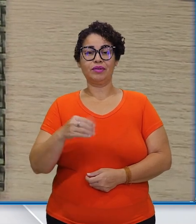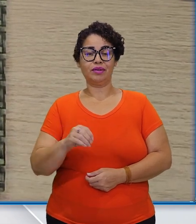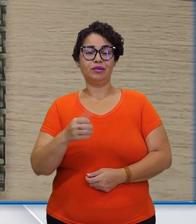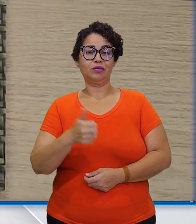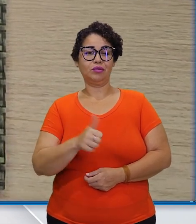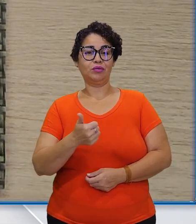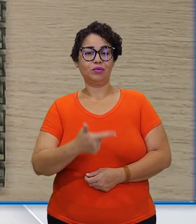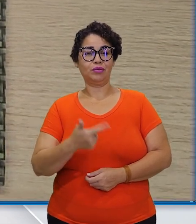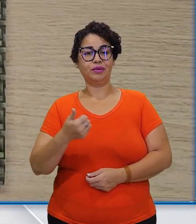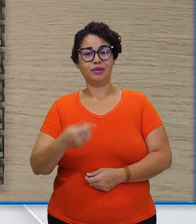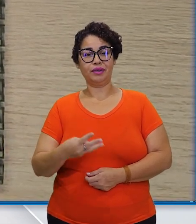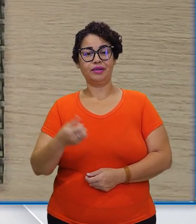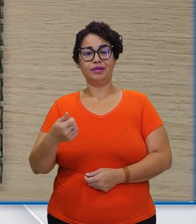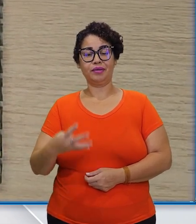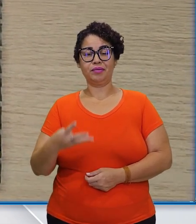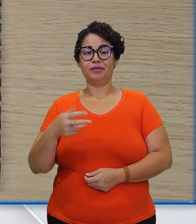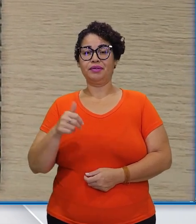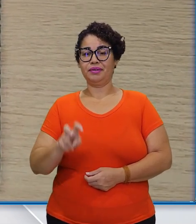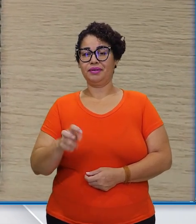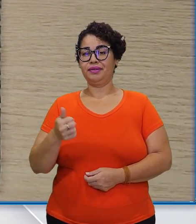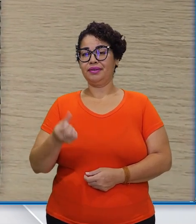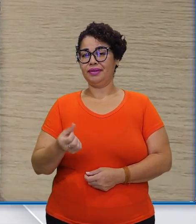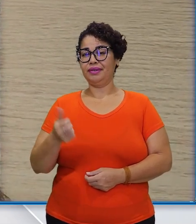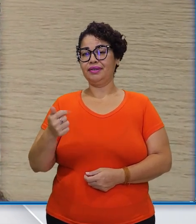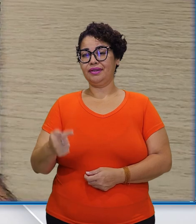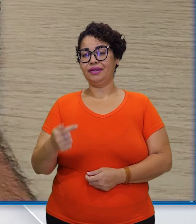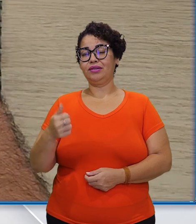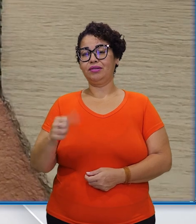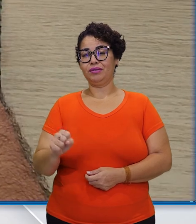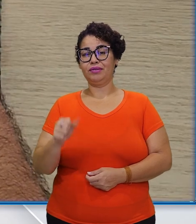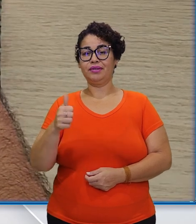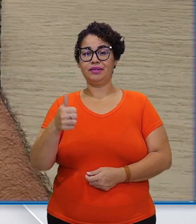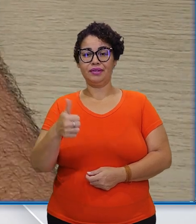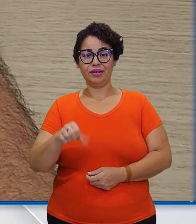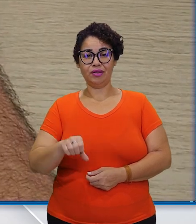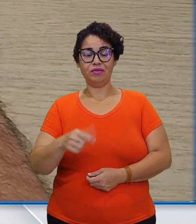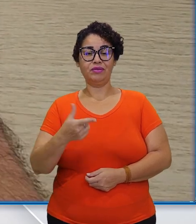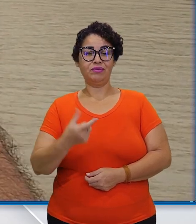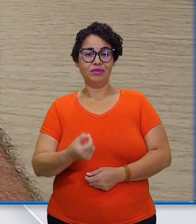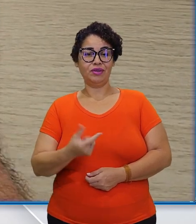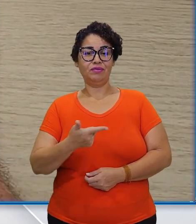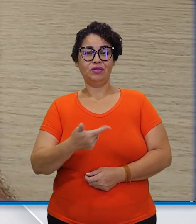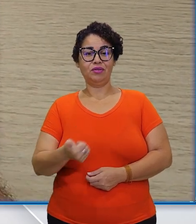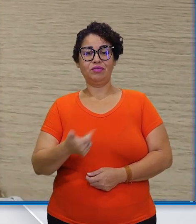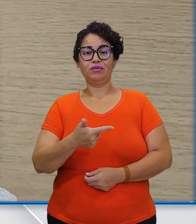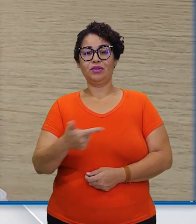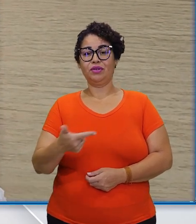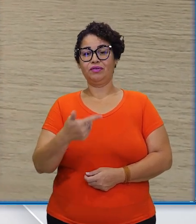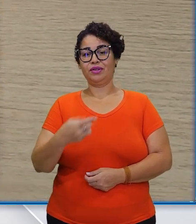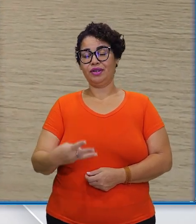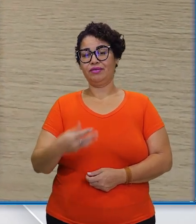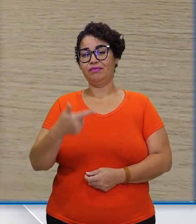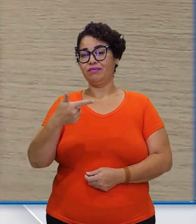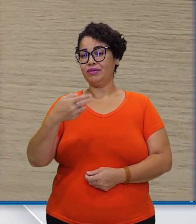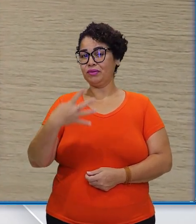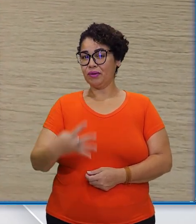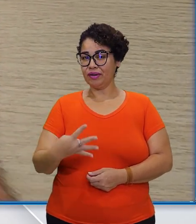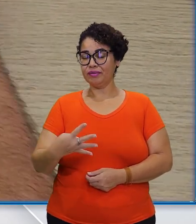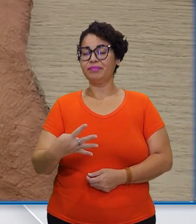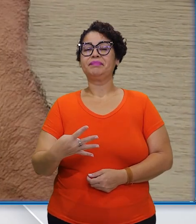9, 10, 11, 12, 13, 14, 15, 16, 17, 18, 19, 20, 21, 22,